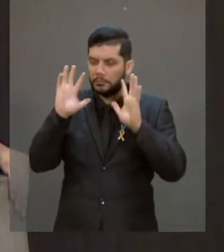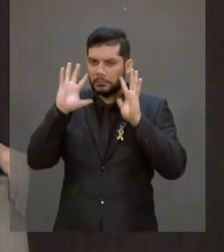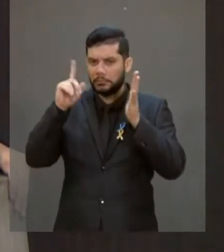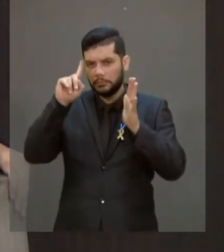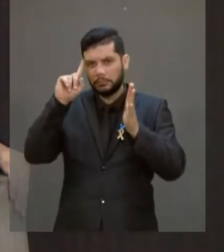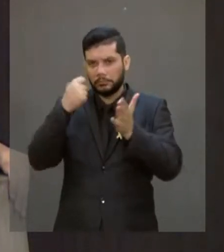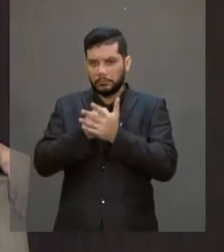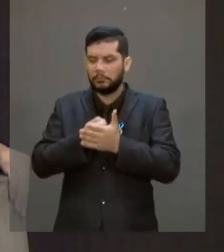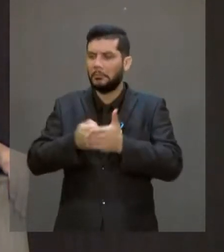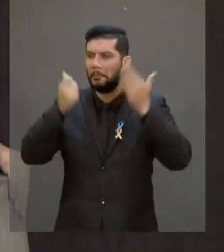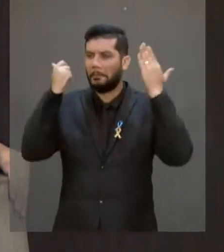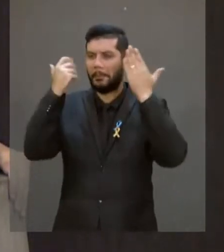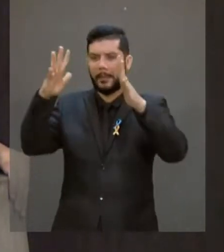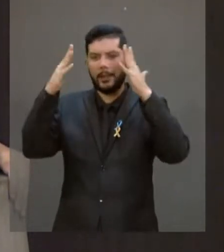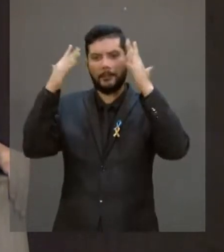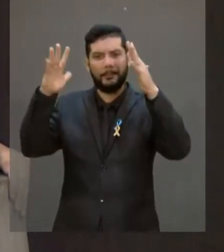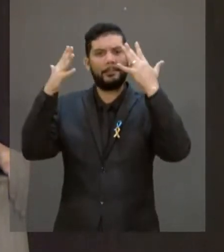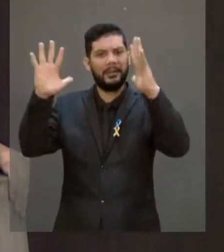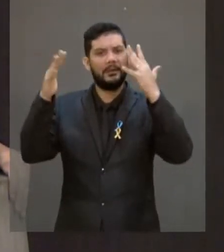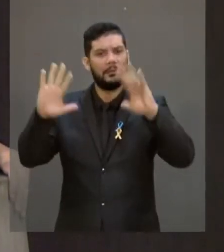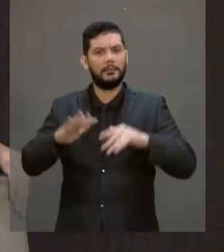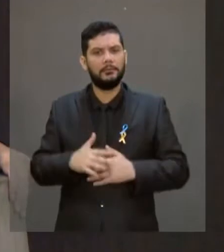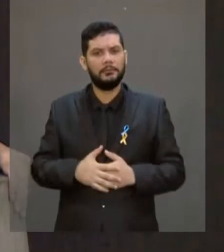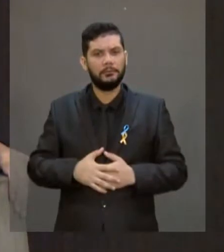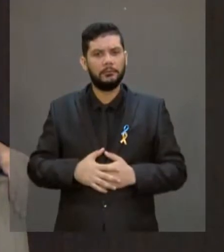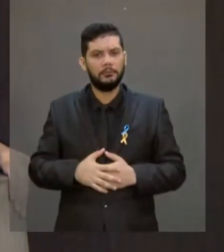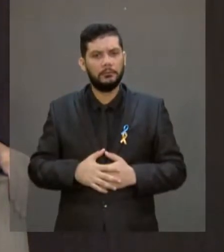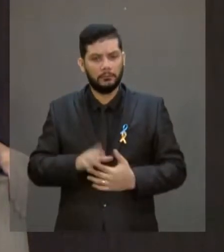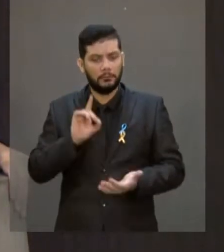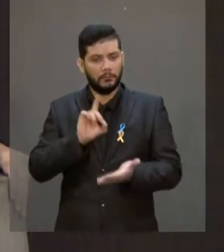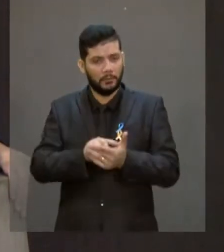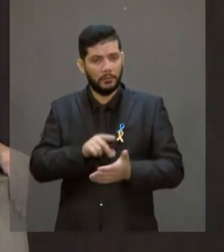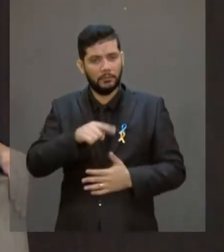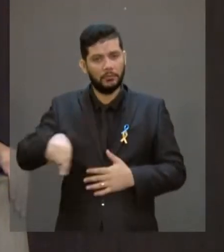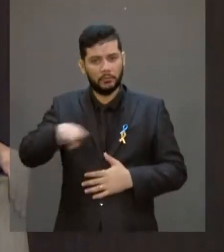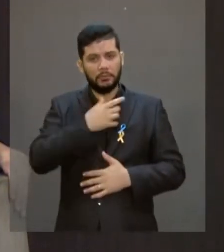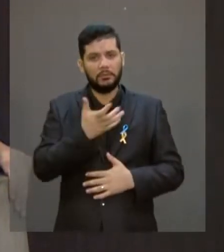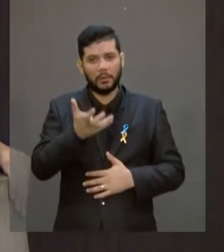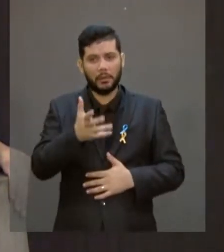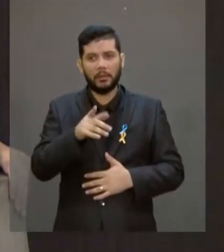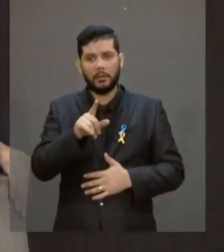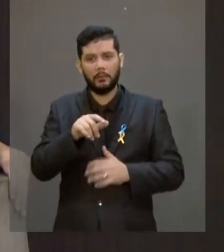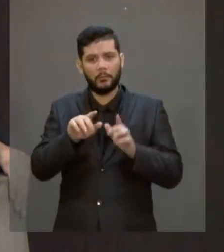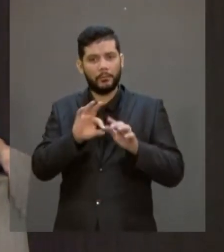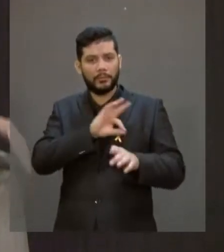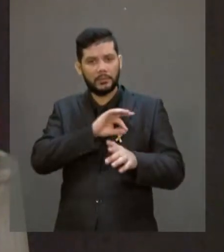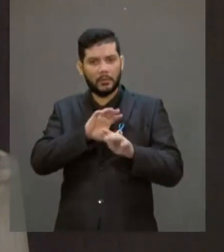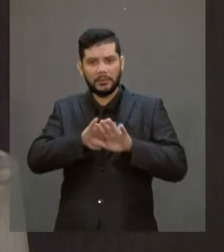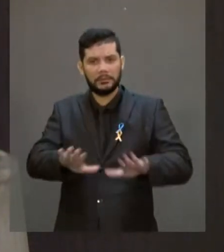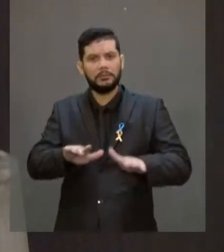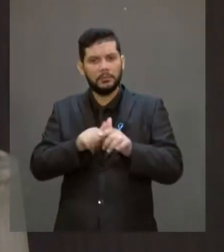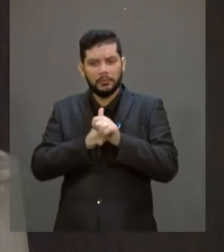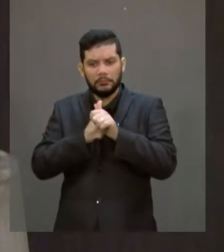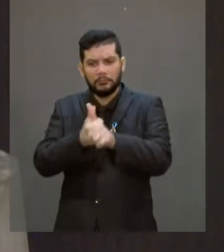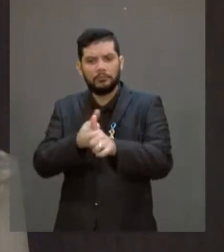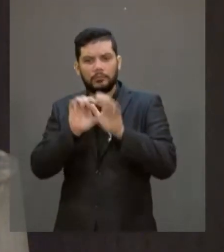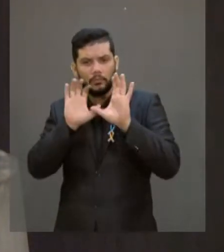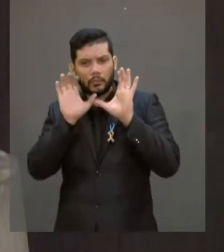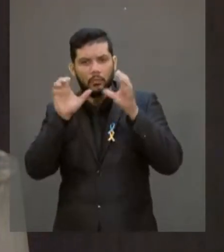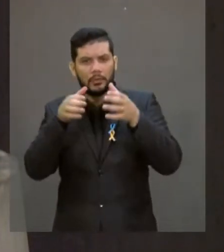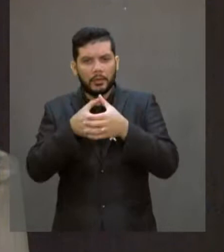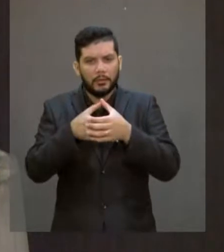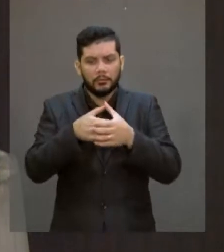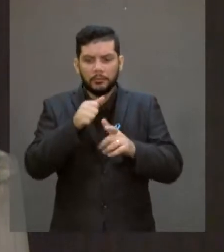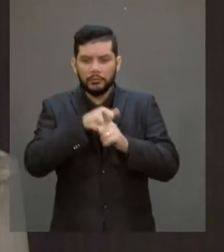com júbilo. O policiamento que nós queremos é um policiamento de proximidade, comunitário, em que a sociedade